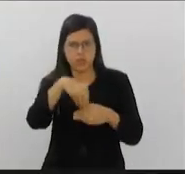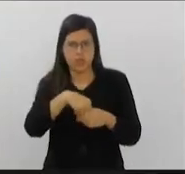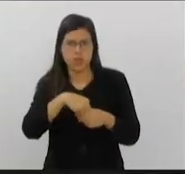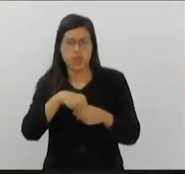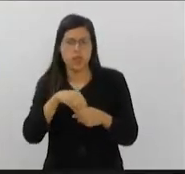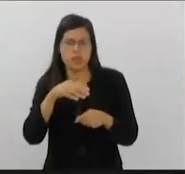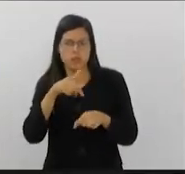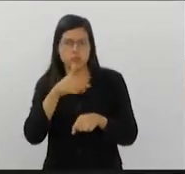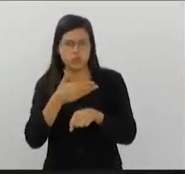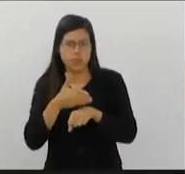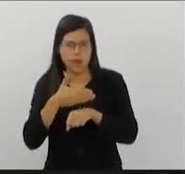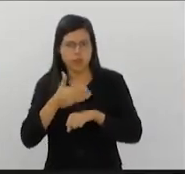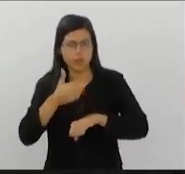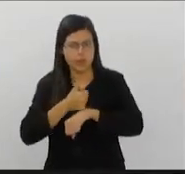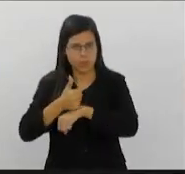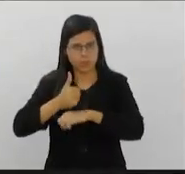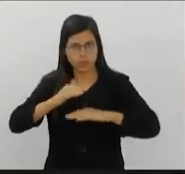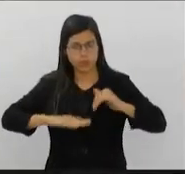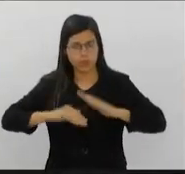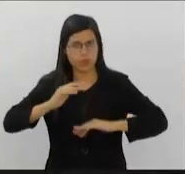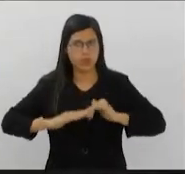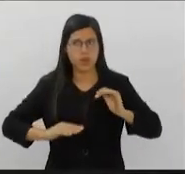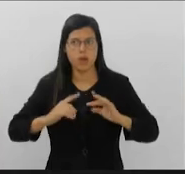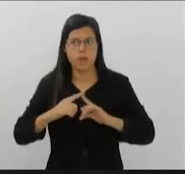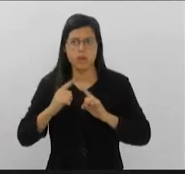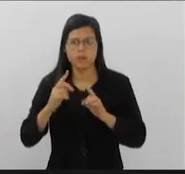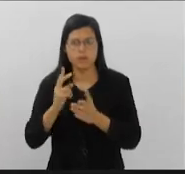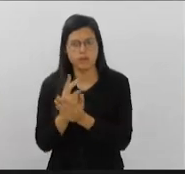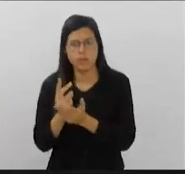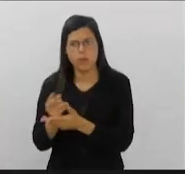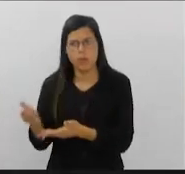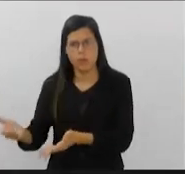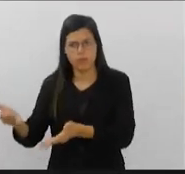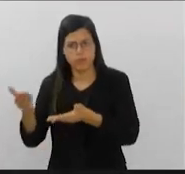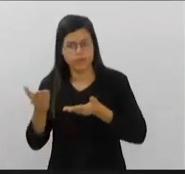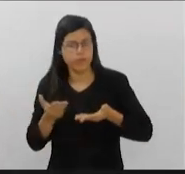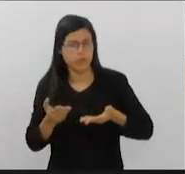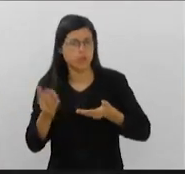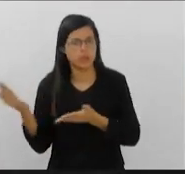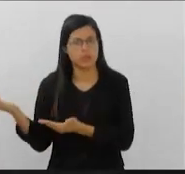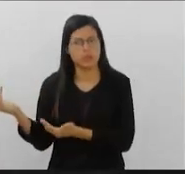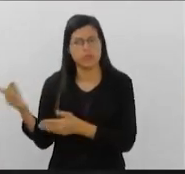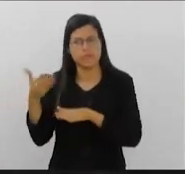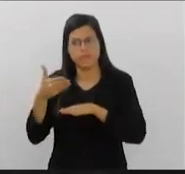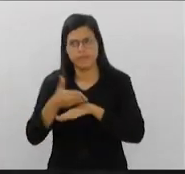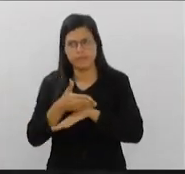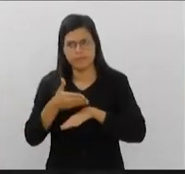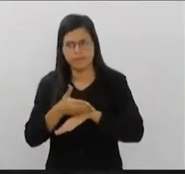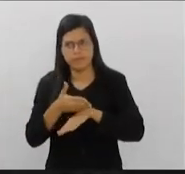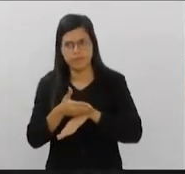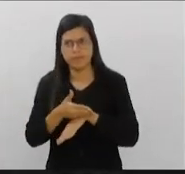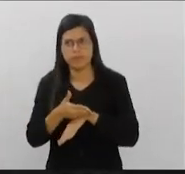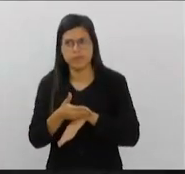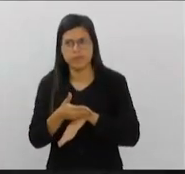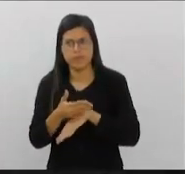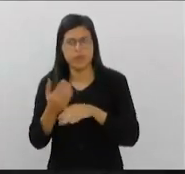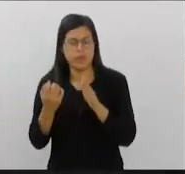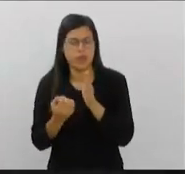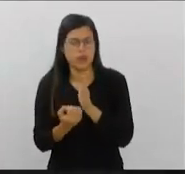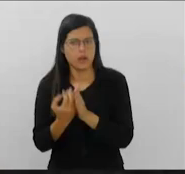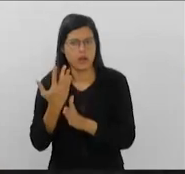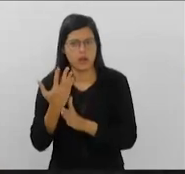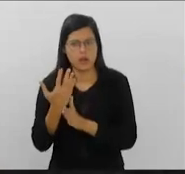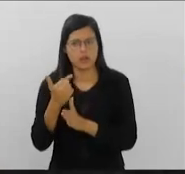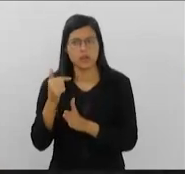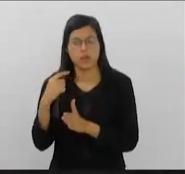sendo pensadas por essa casa, mas fica aqui sempre o convite aberto para que a juventude participe, né, da elaboração